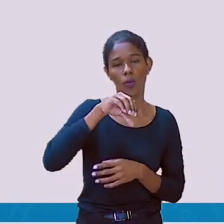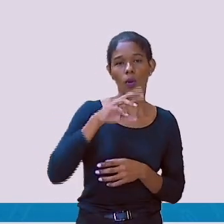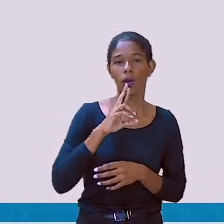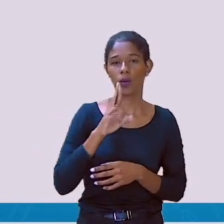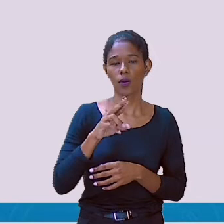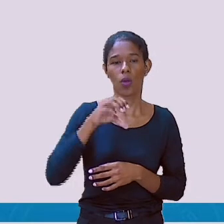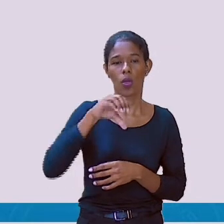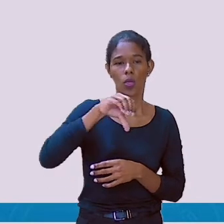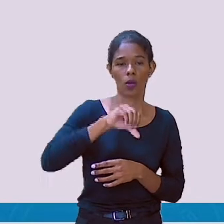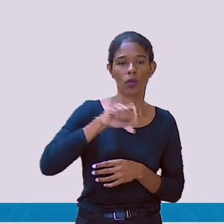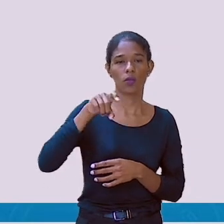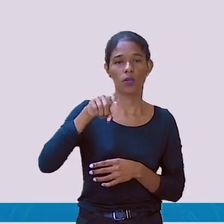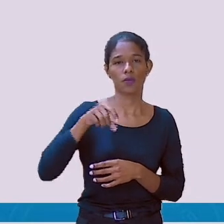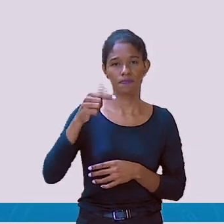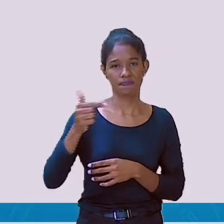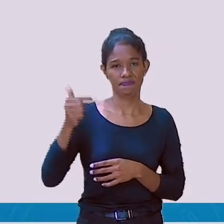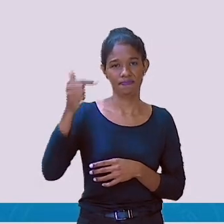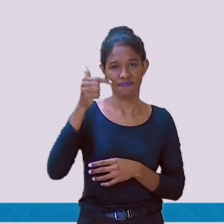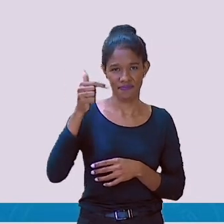9x ao quadrado.